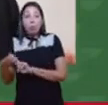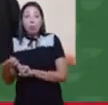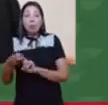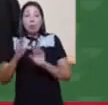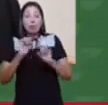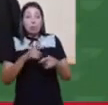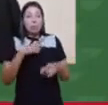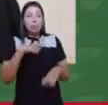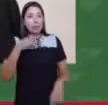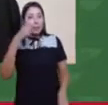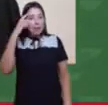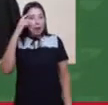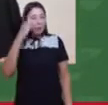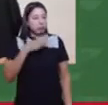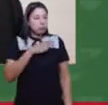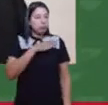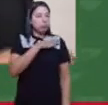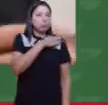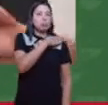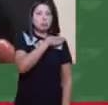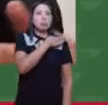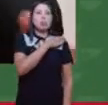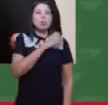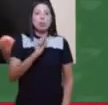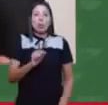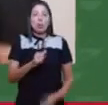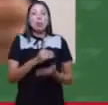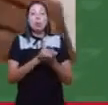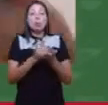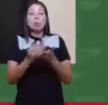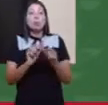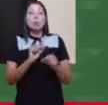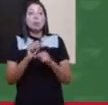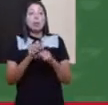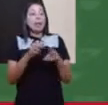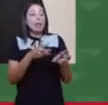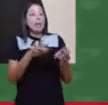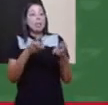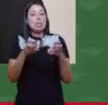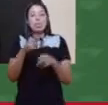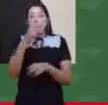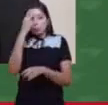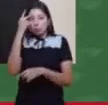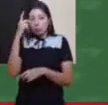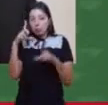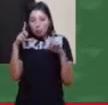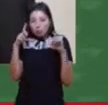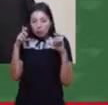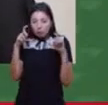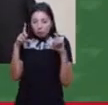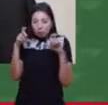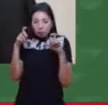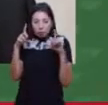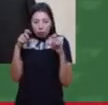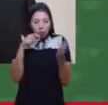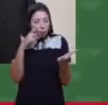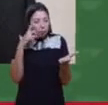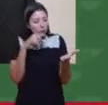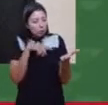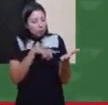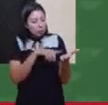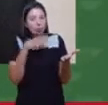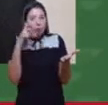pensar nos coronéis. Eles podem começar a exigir que a pessoa fotografe o voto impresso.